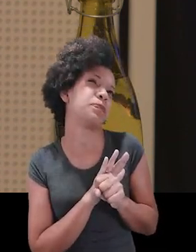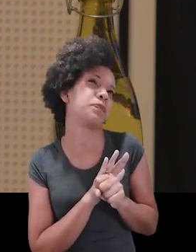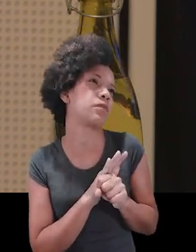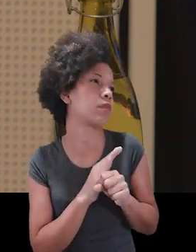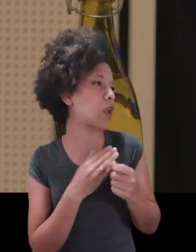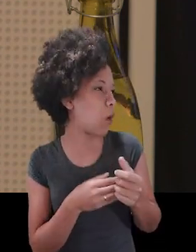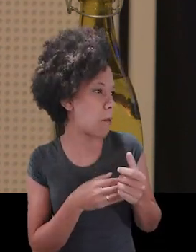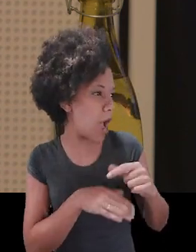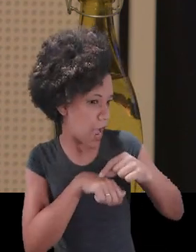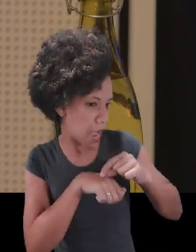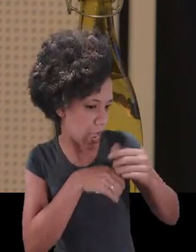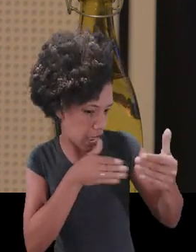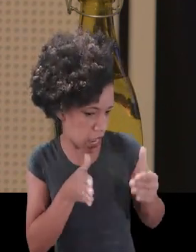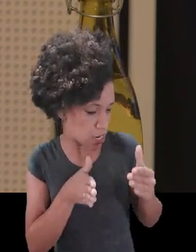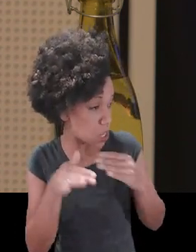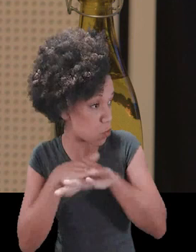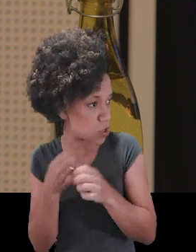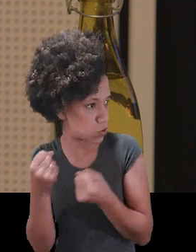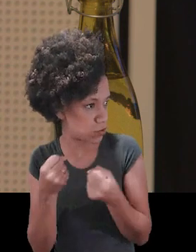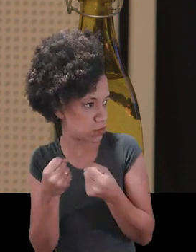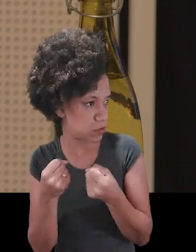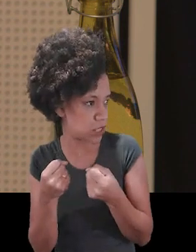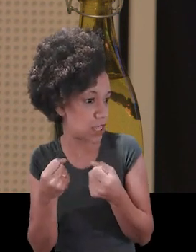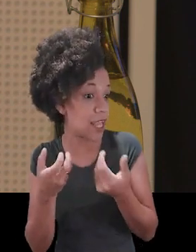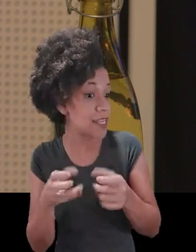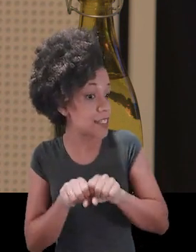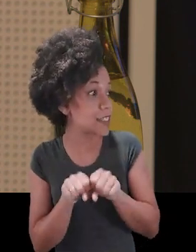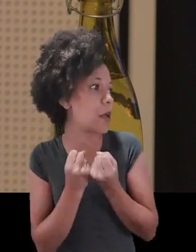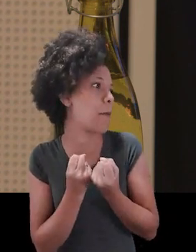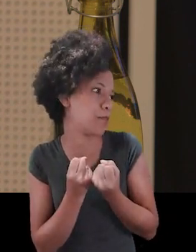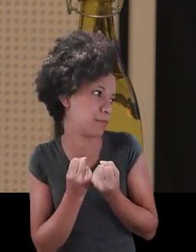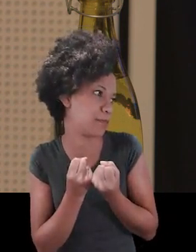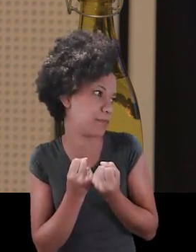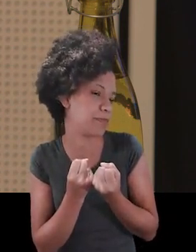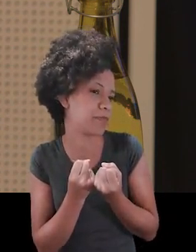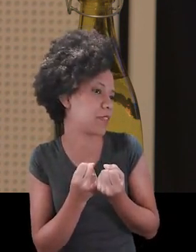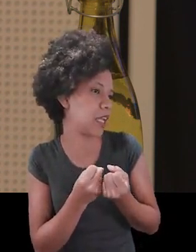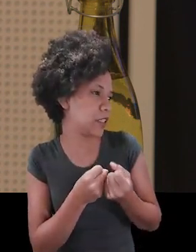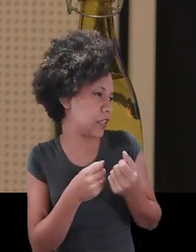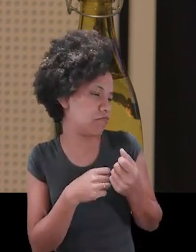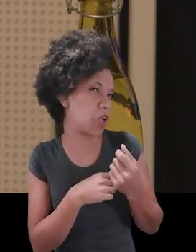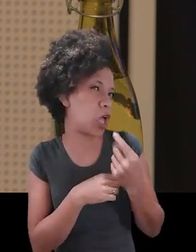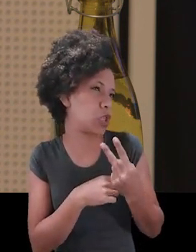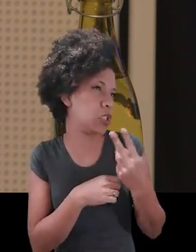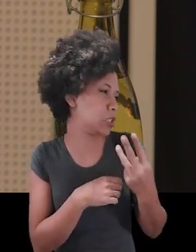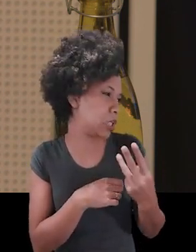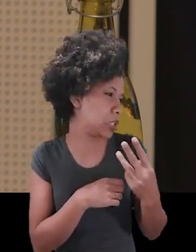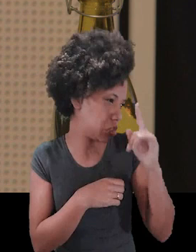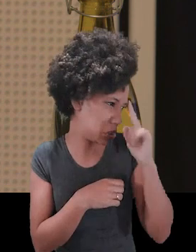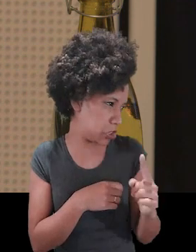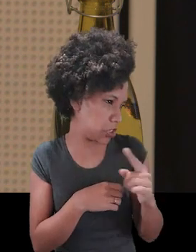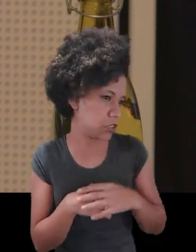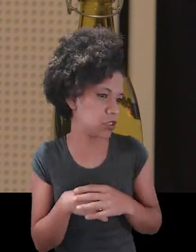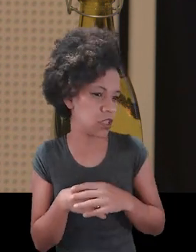um peçam de carne guardou no carro e se quebrou Aí aí dois três e depois que ele já nem ia mais no quartel